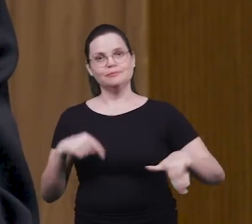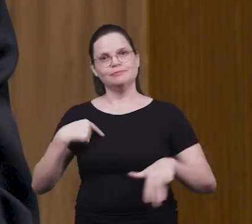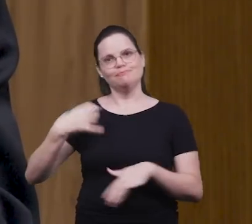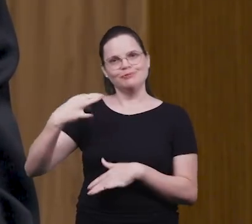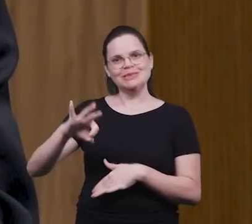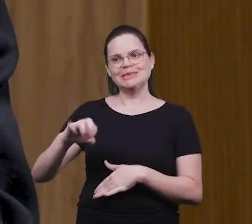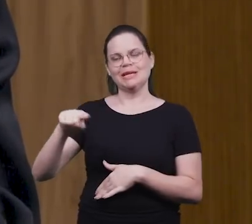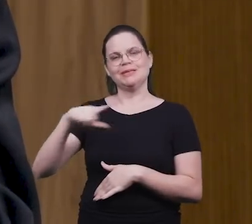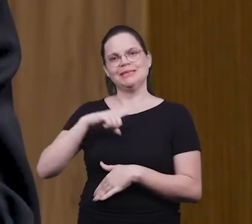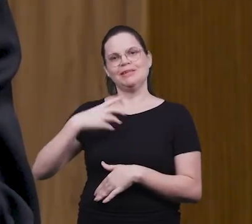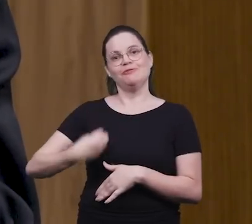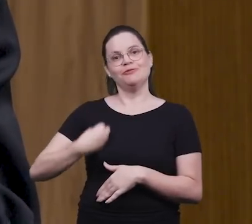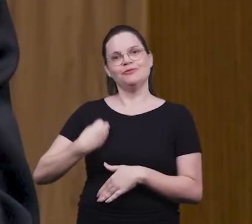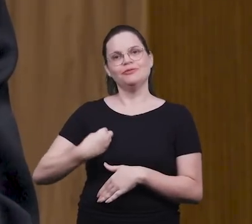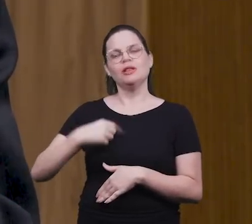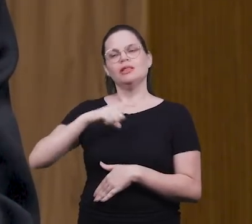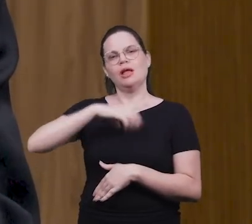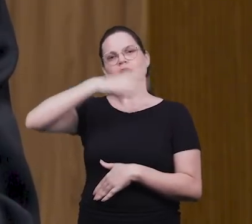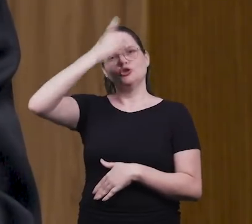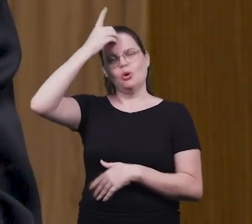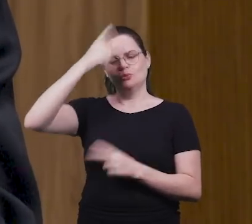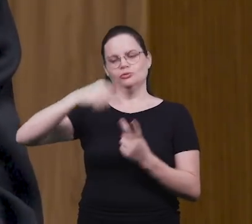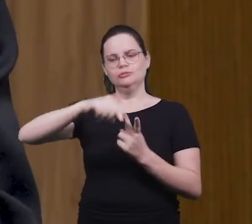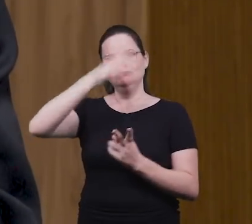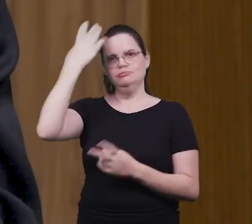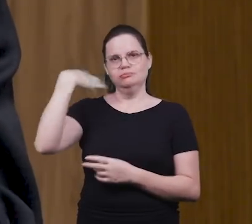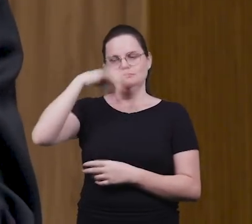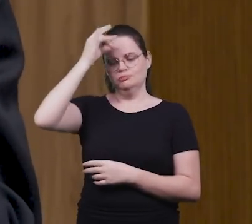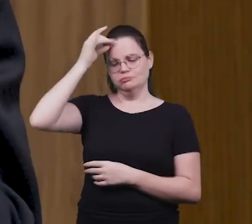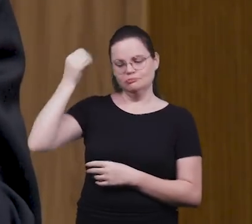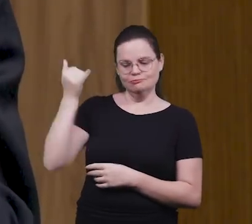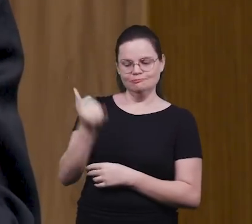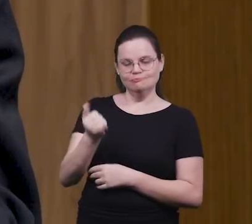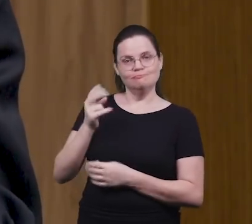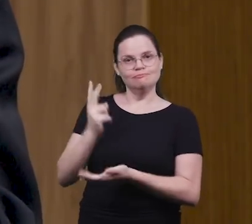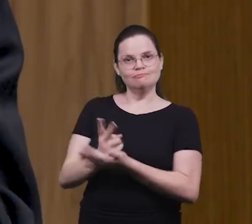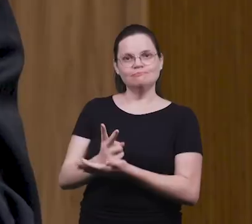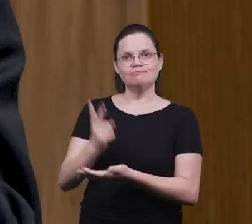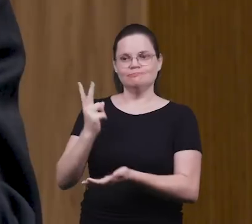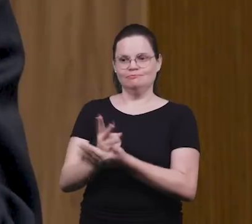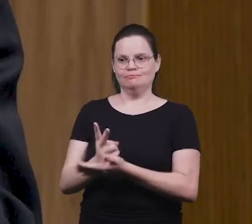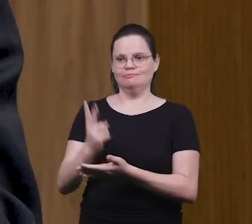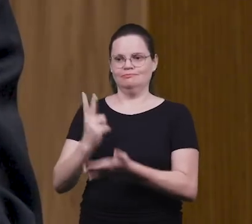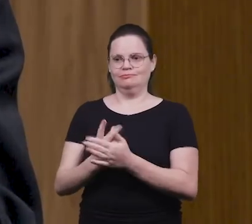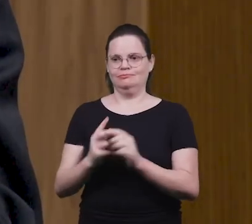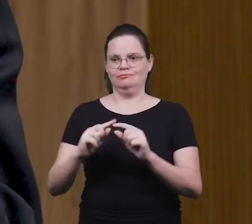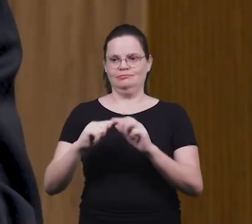dons espirituais, ela tem o Espírito Santo que fala no meio dela. Então, esses 3 aspectos, o